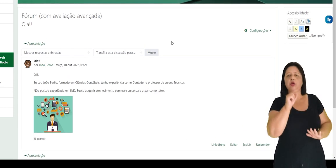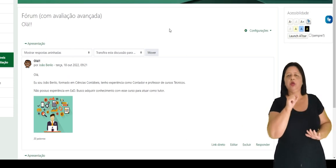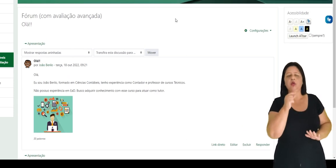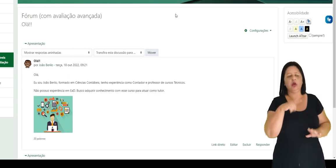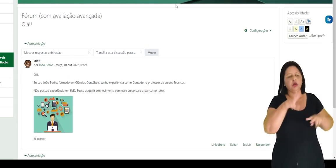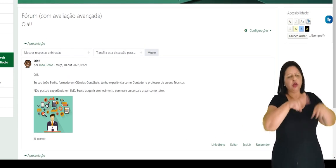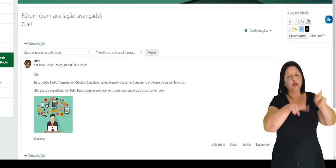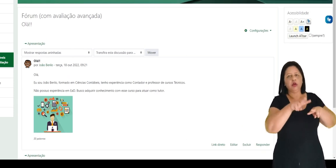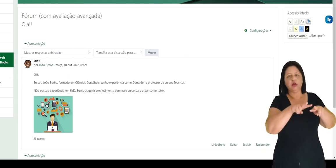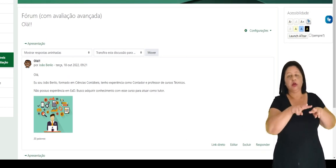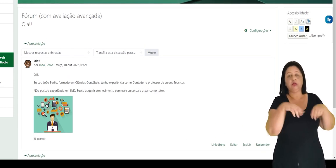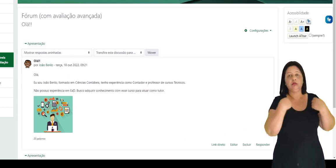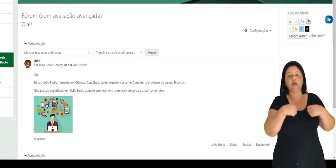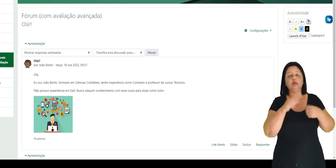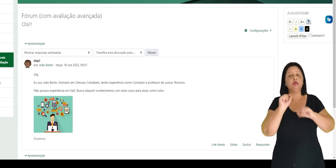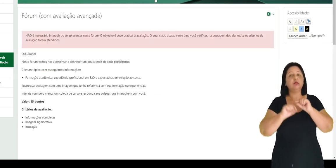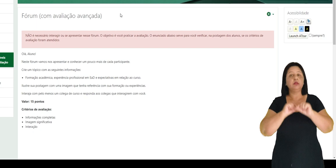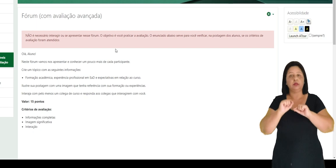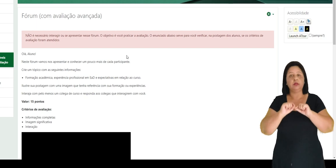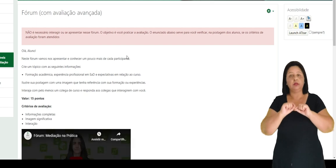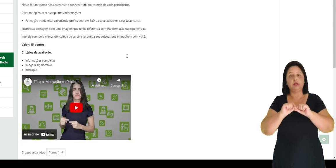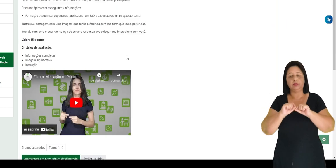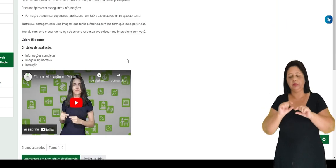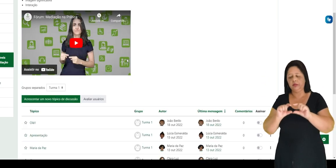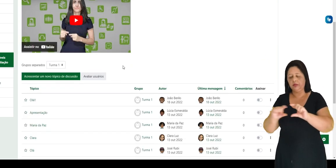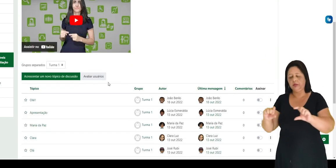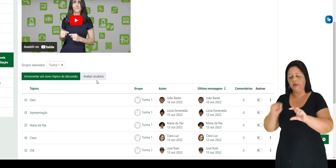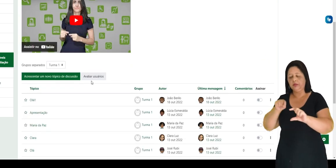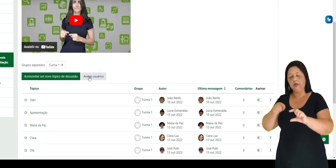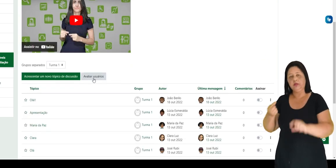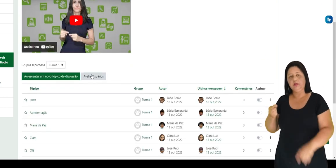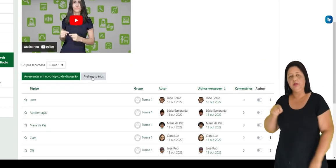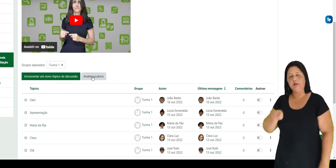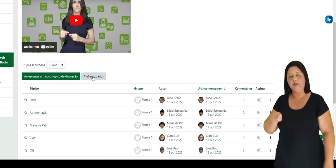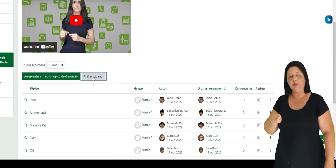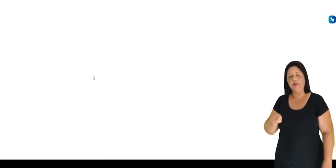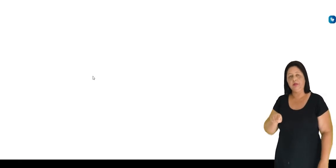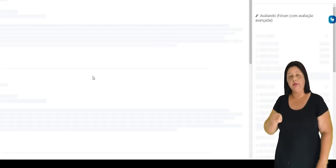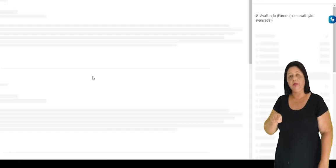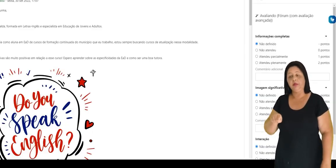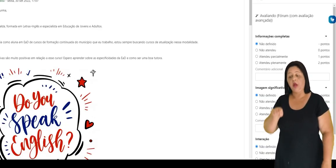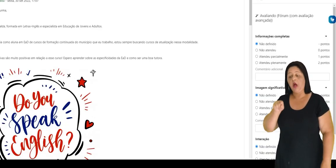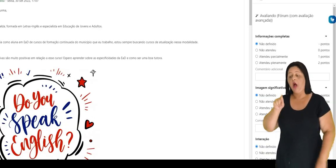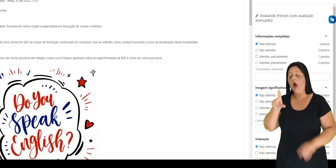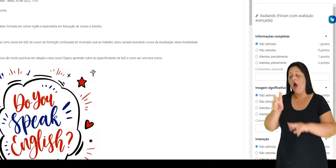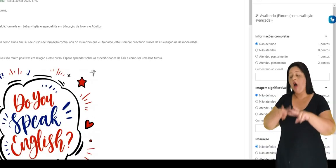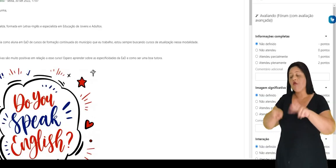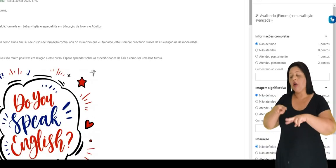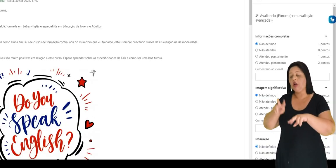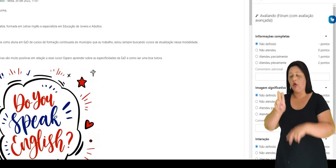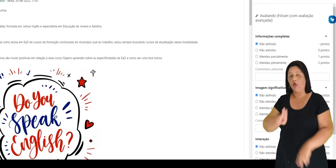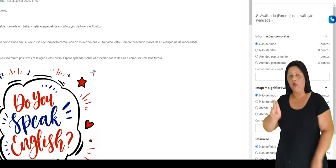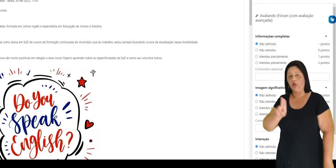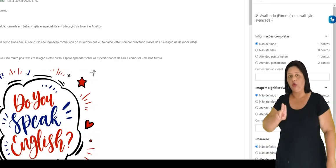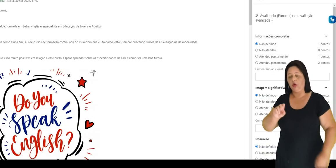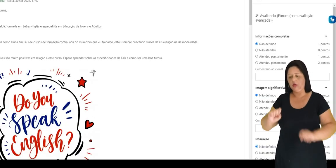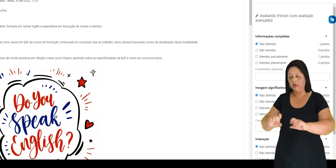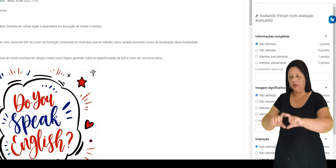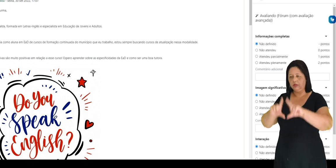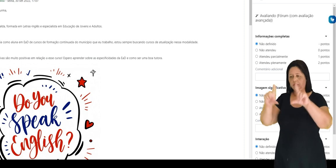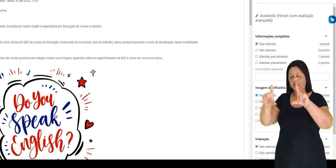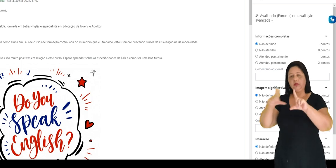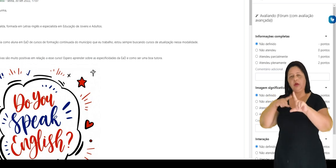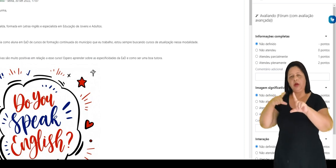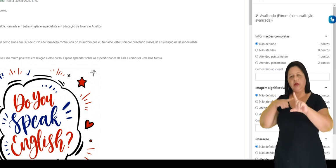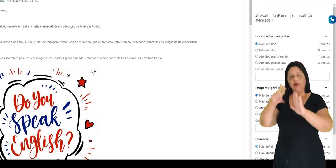avaliação. Então, precisamos clicar neste botão avaliar usuários, irá aparecer a